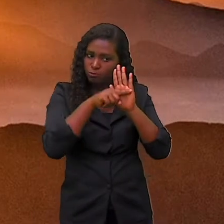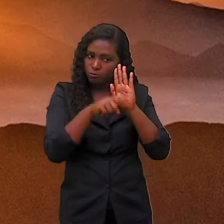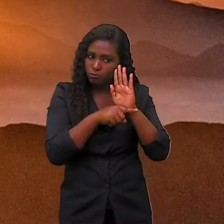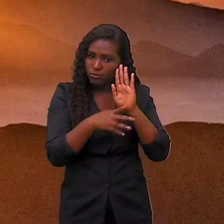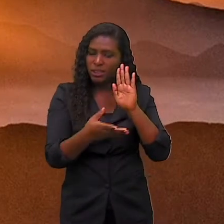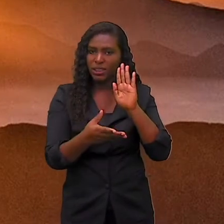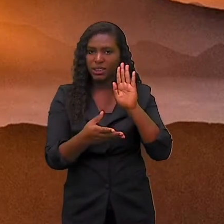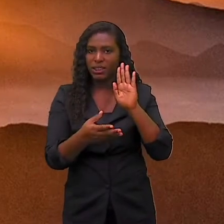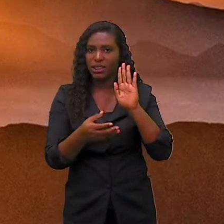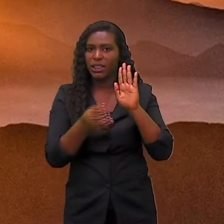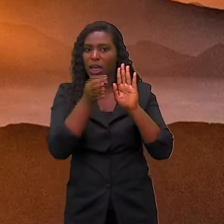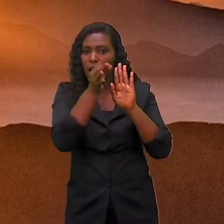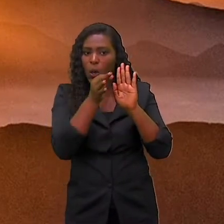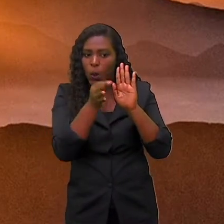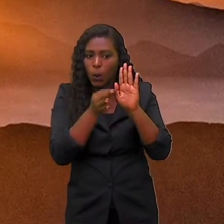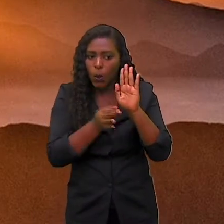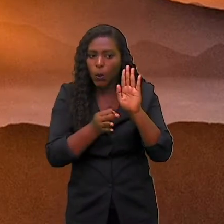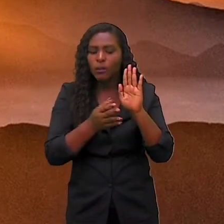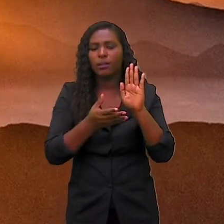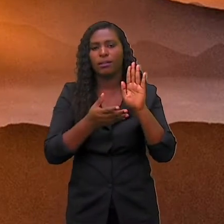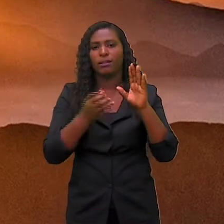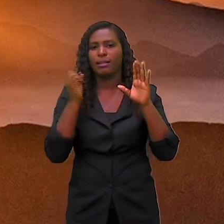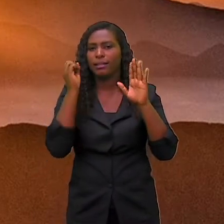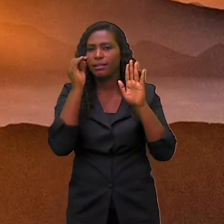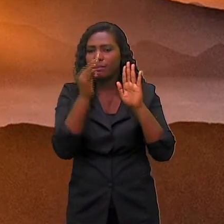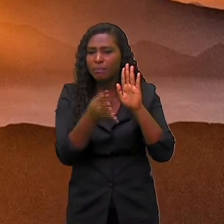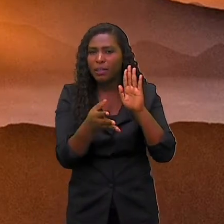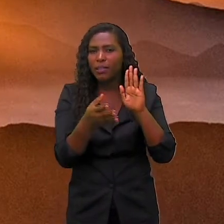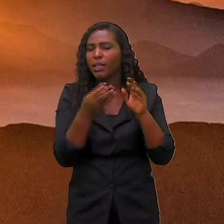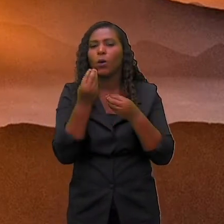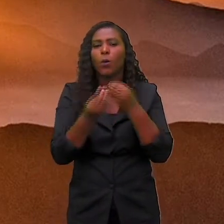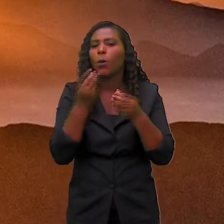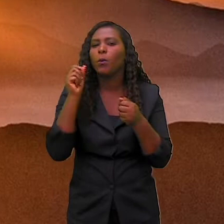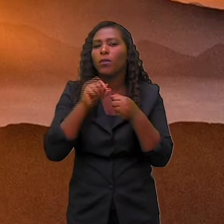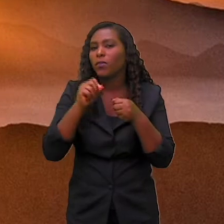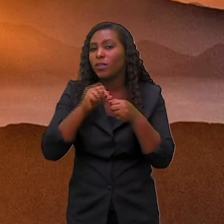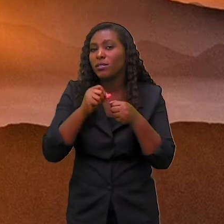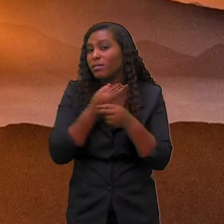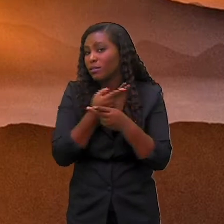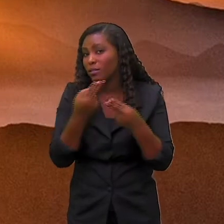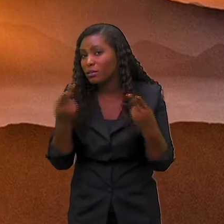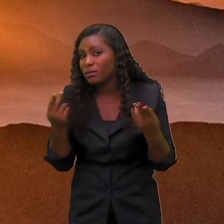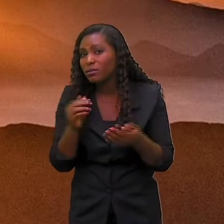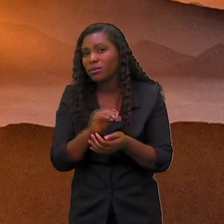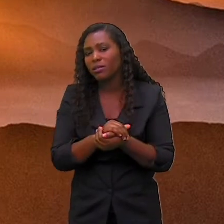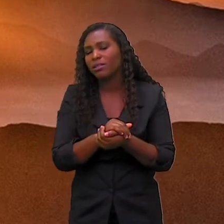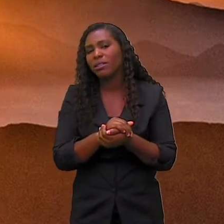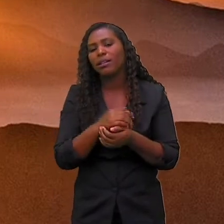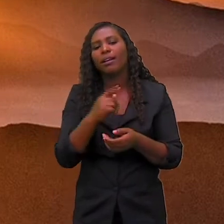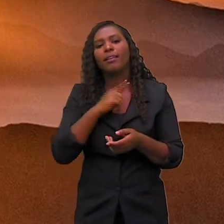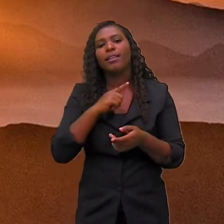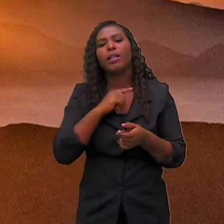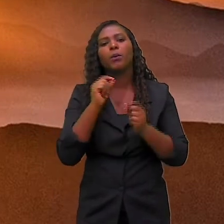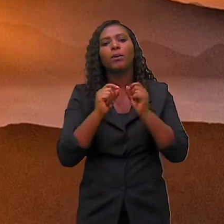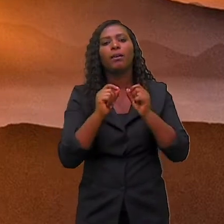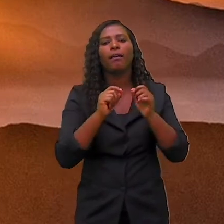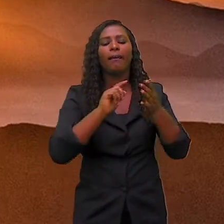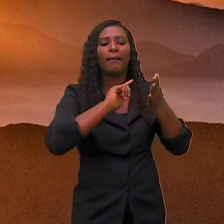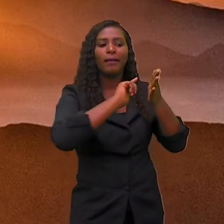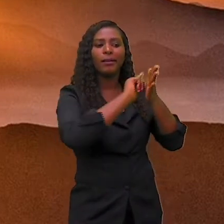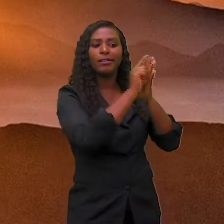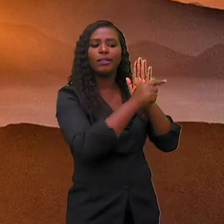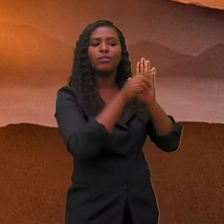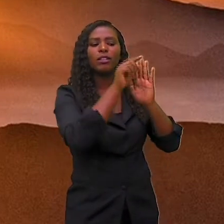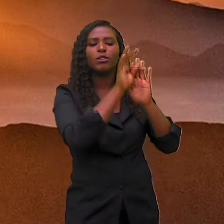temos quais gêneros textuais dentro do texto do tipo injuntivo, pessoal?